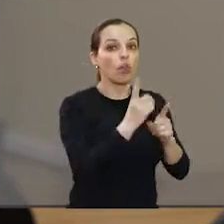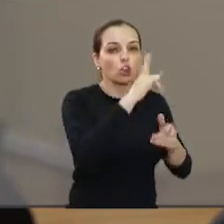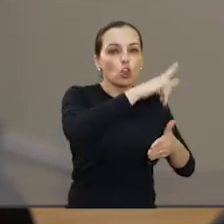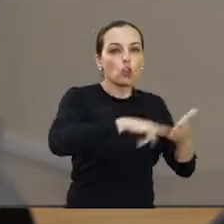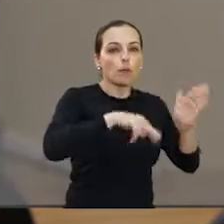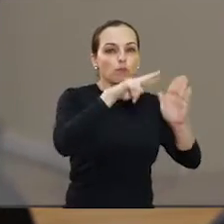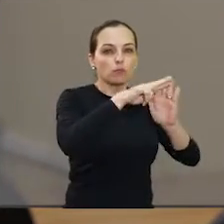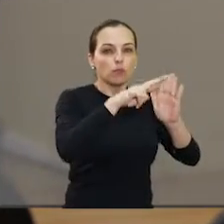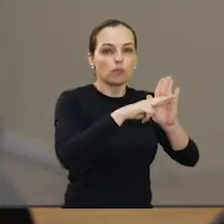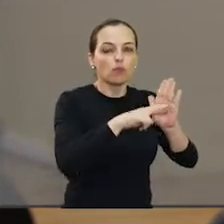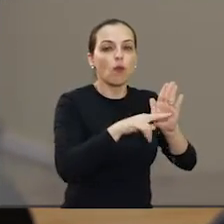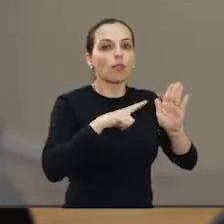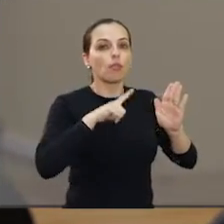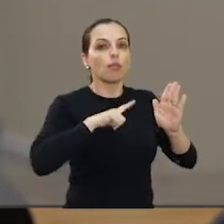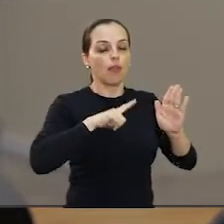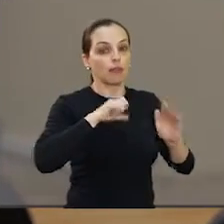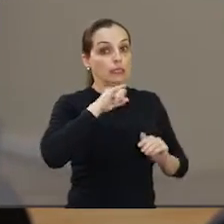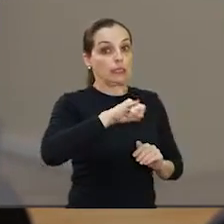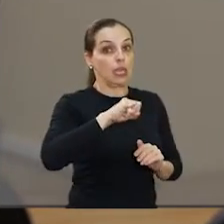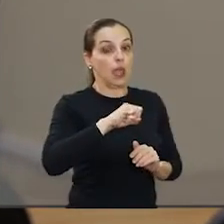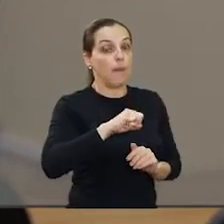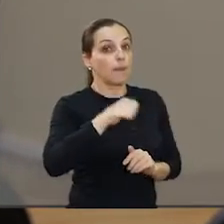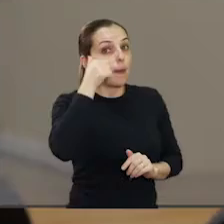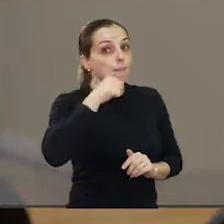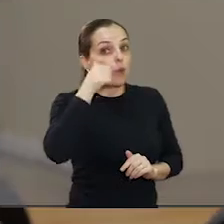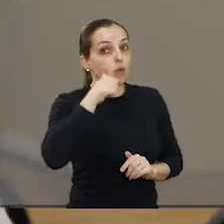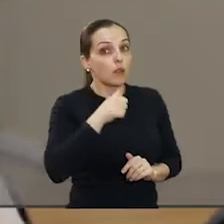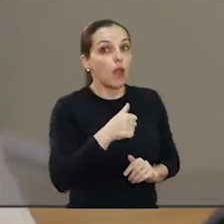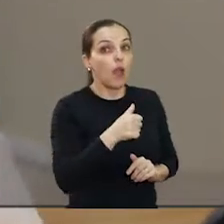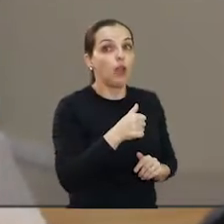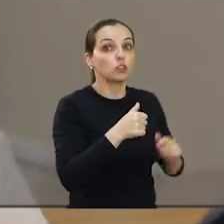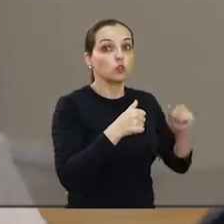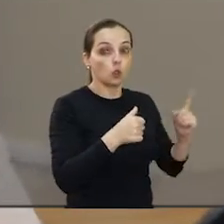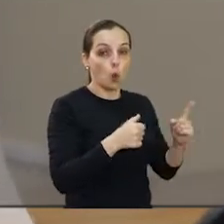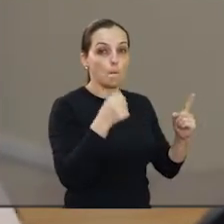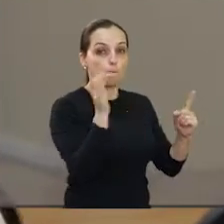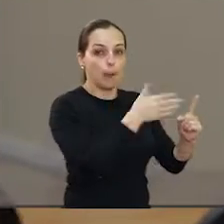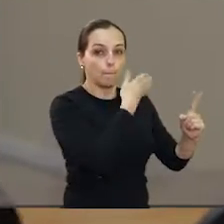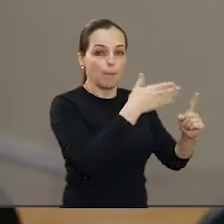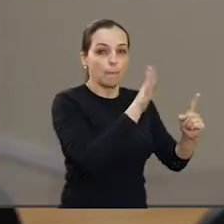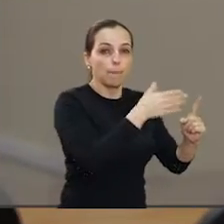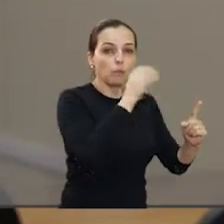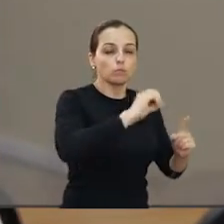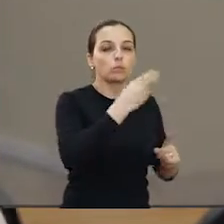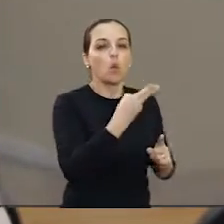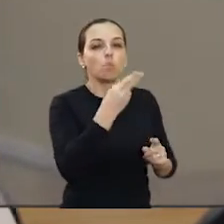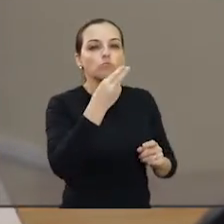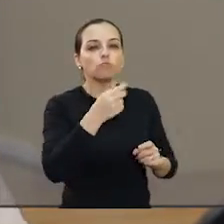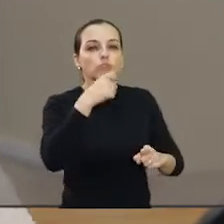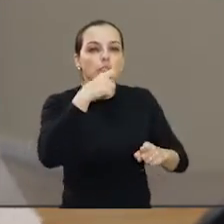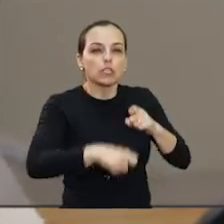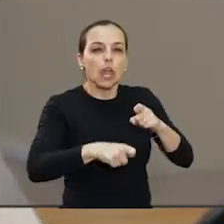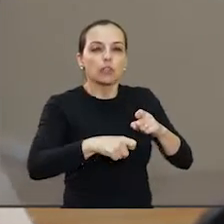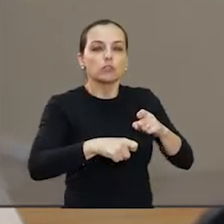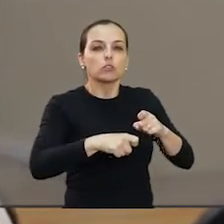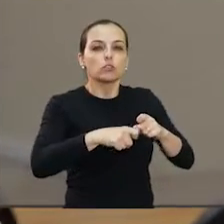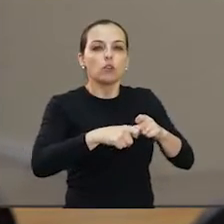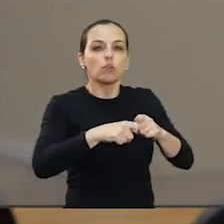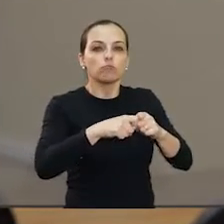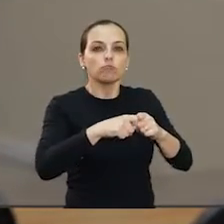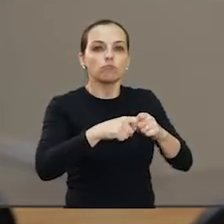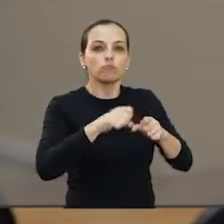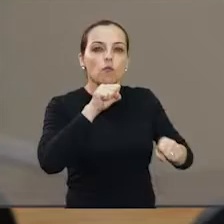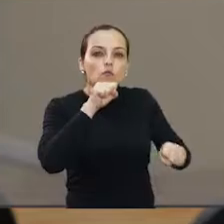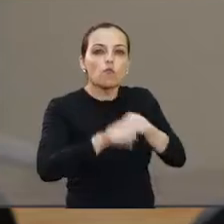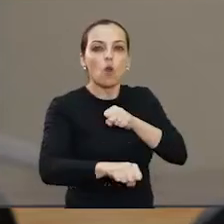violência física, a violência sexual, elas têm um fluxo bastante definido. Porém, todas as